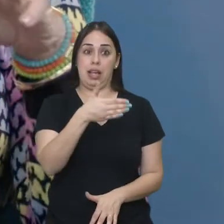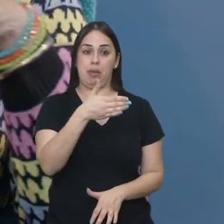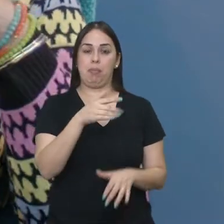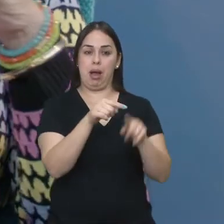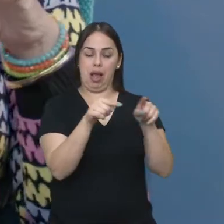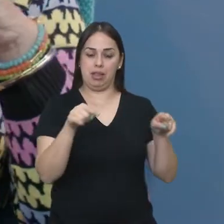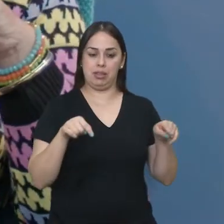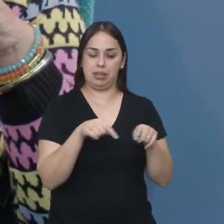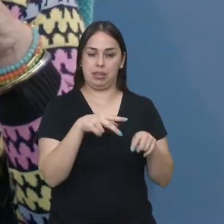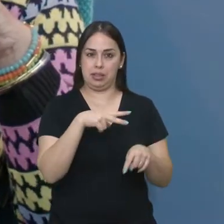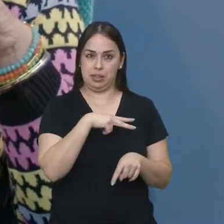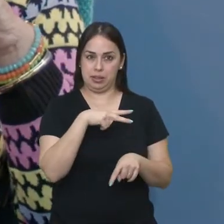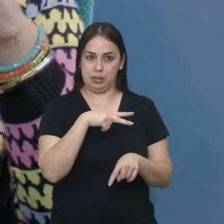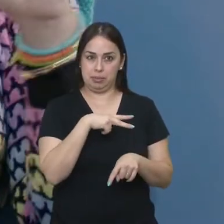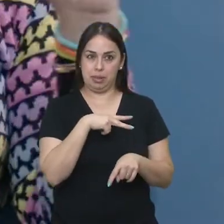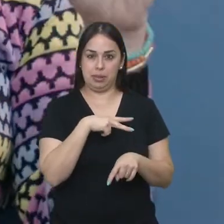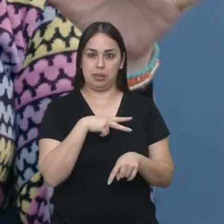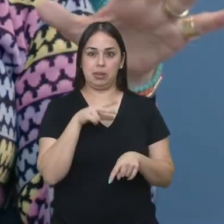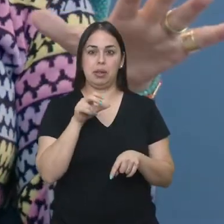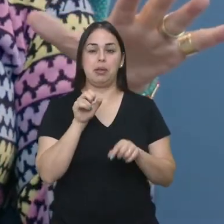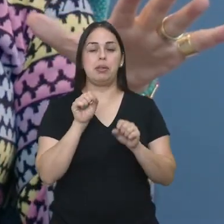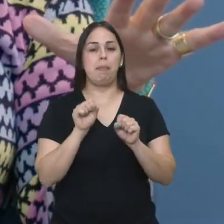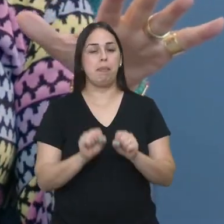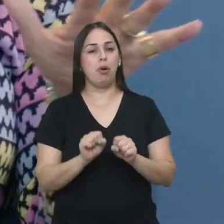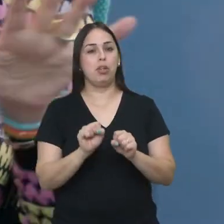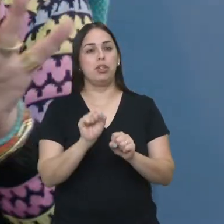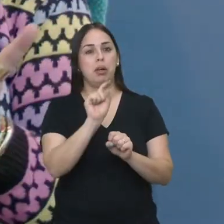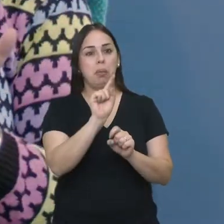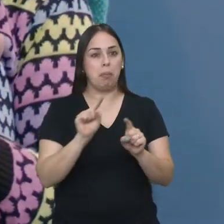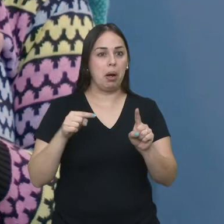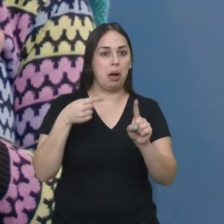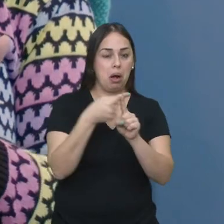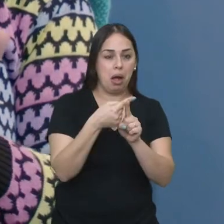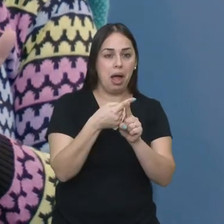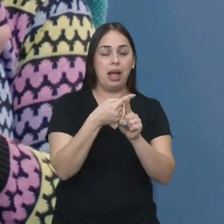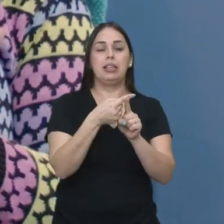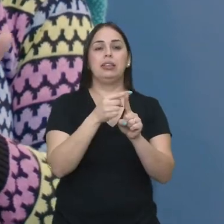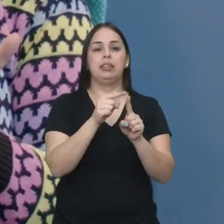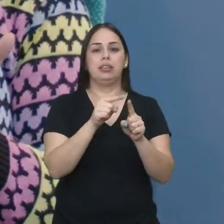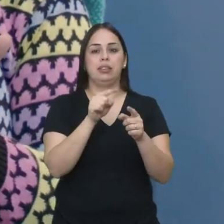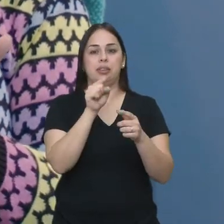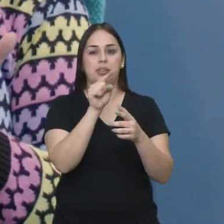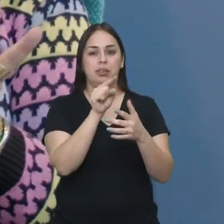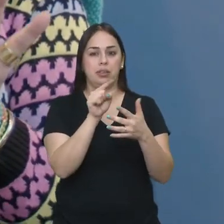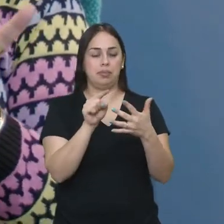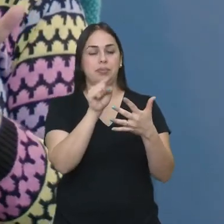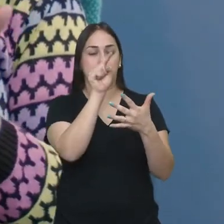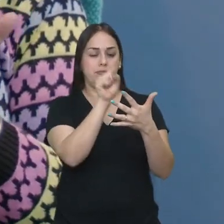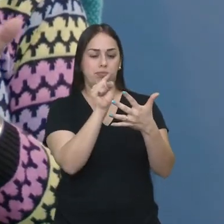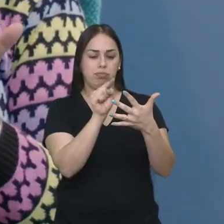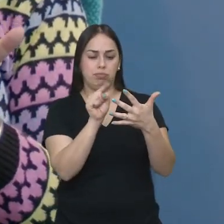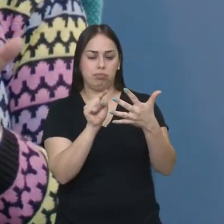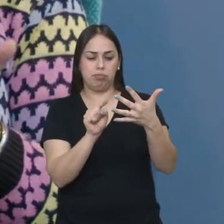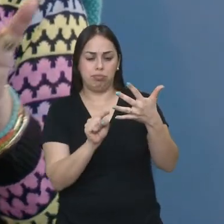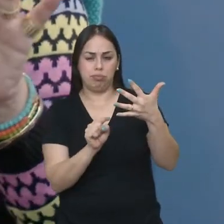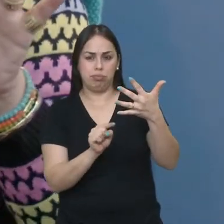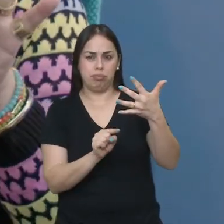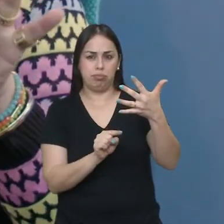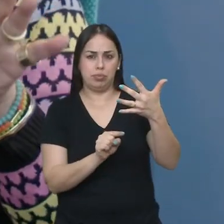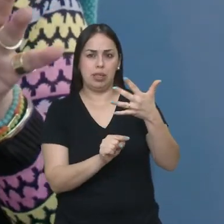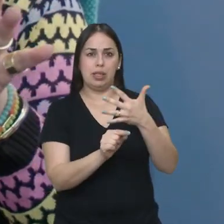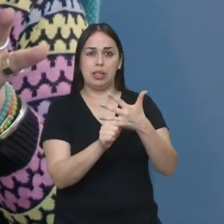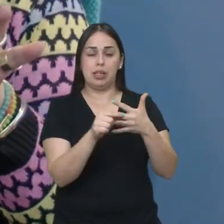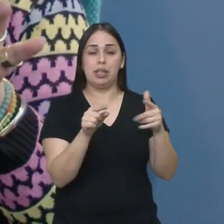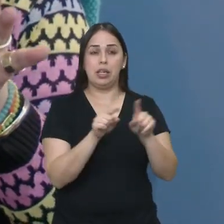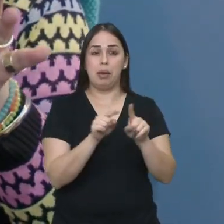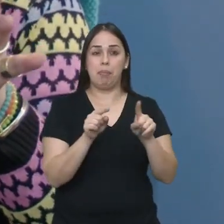privada para iniciar a vacina dos 2 meses, você pode fazer uma hexavalente. Você faz difteria, tétano, coqueluche, a hemófilos tipo B, que protege